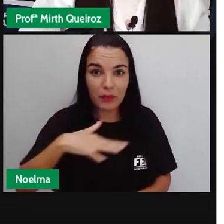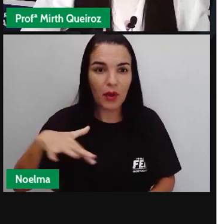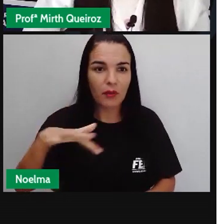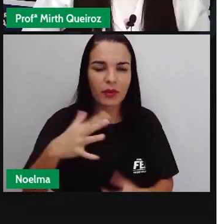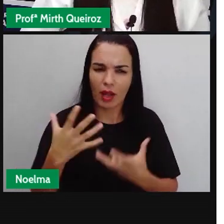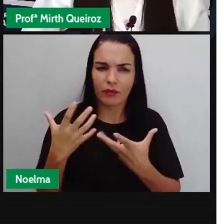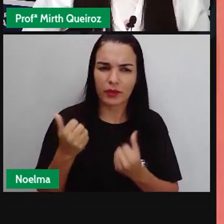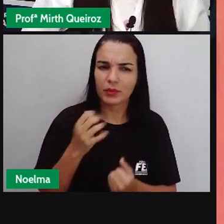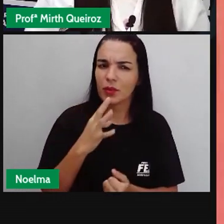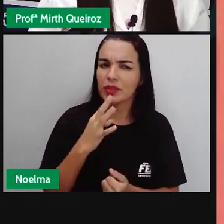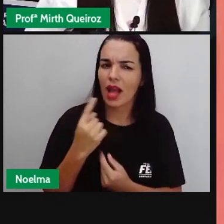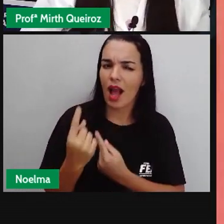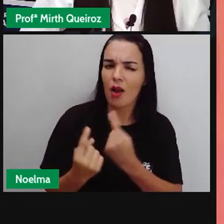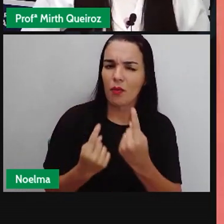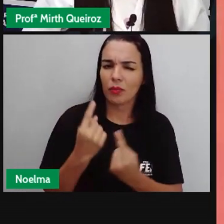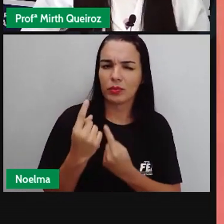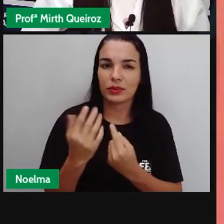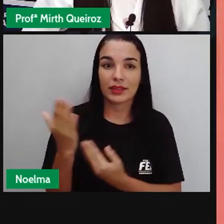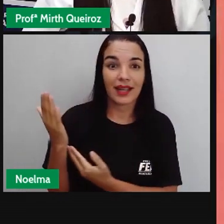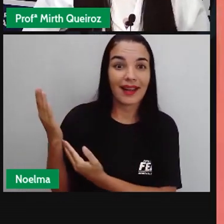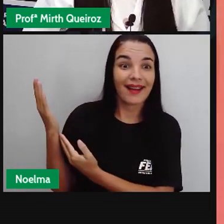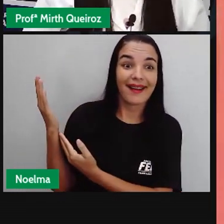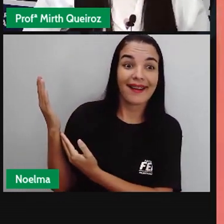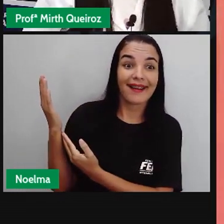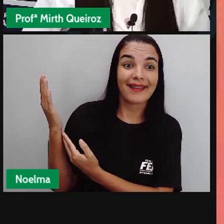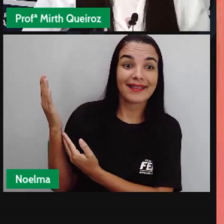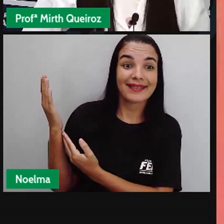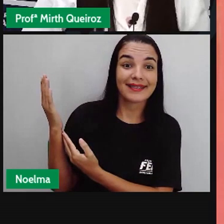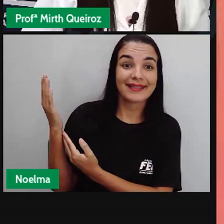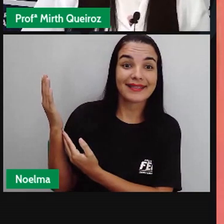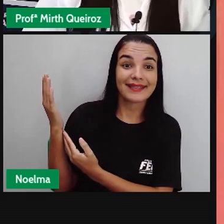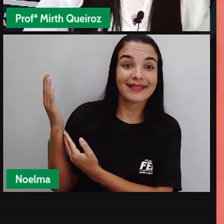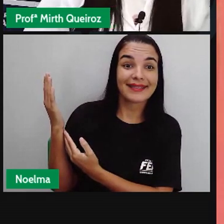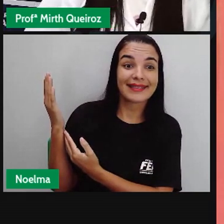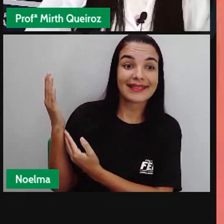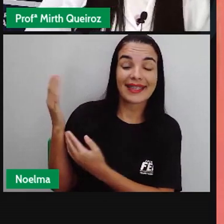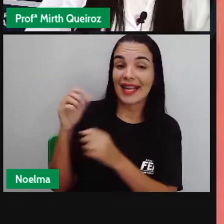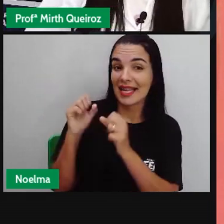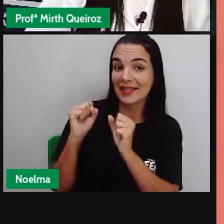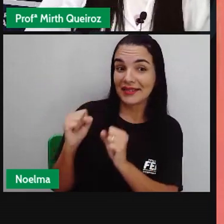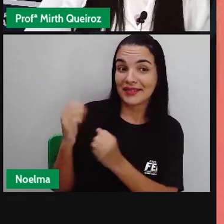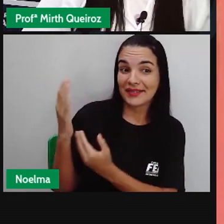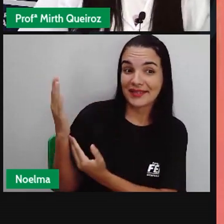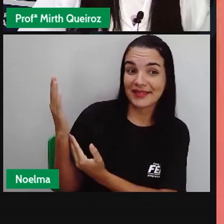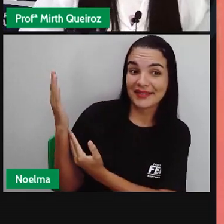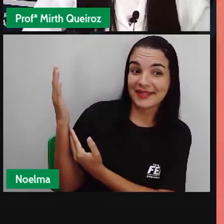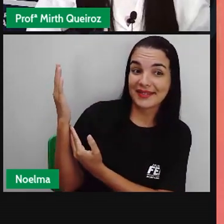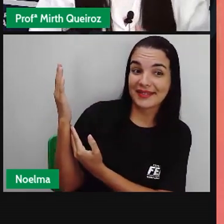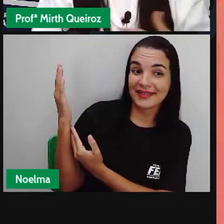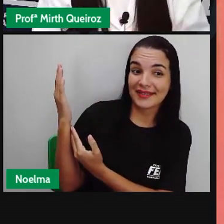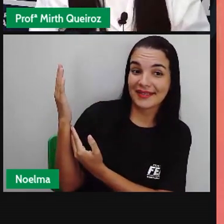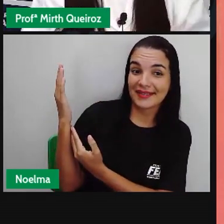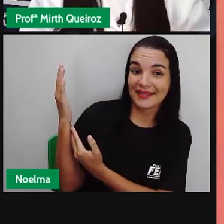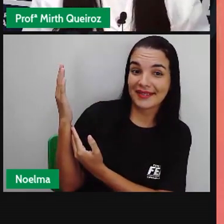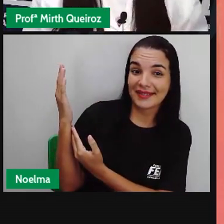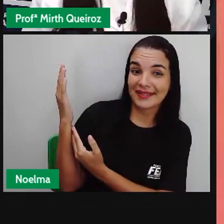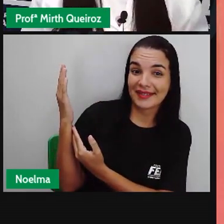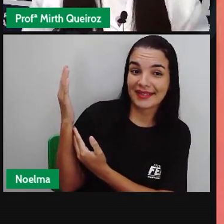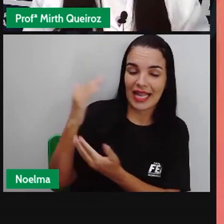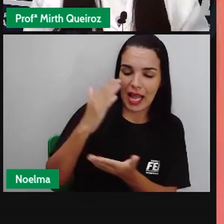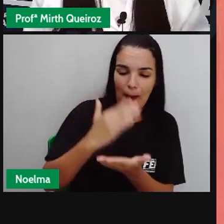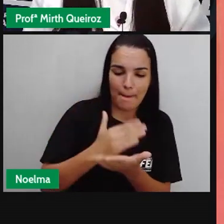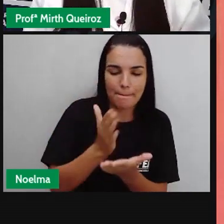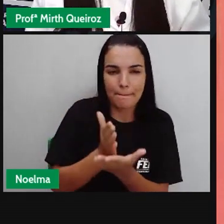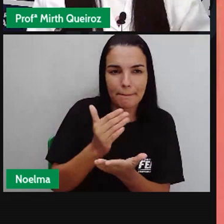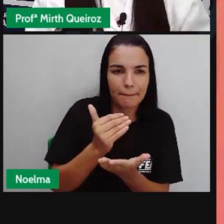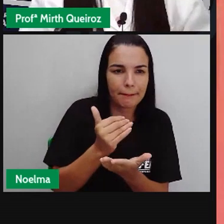algumas parlendas? Olha só, uma delas aqui. Batatinha quando nasce, esparrama pelo chão.